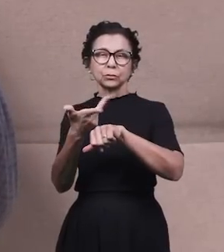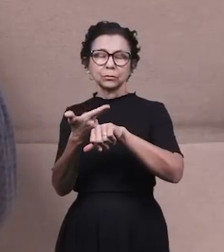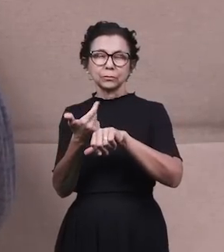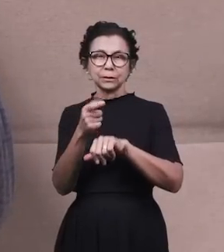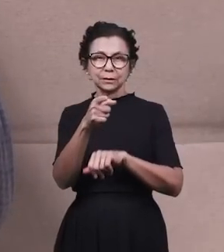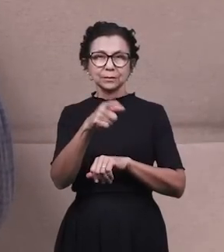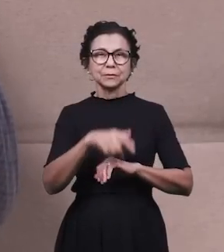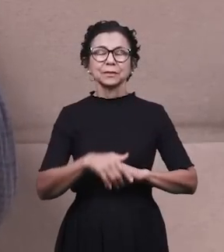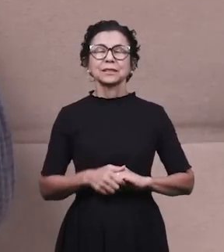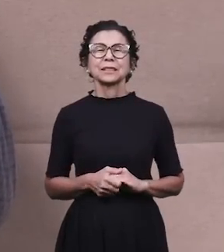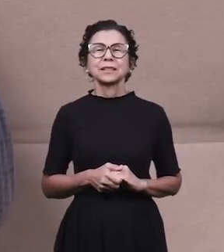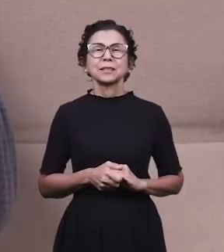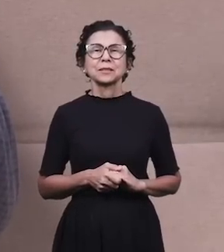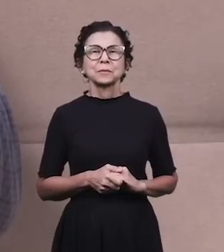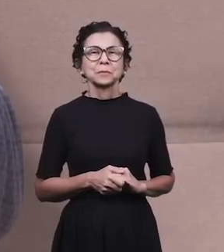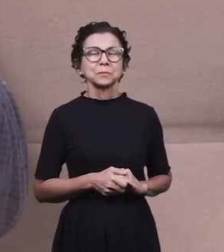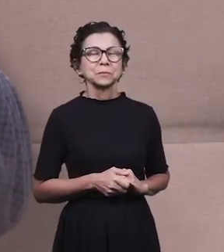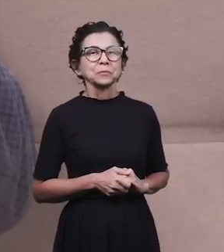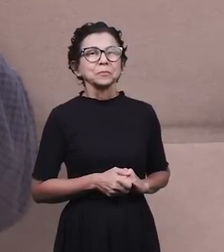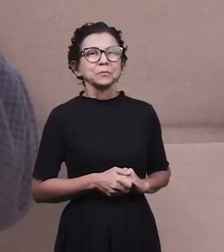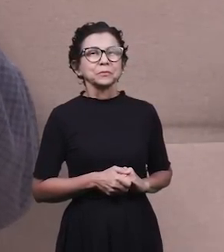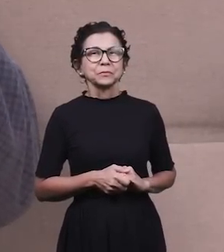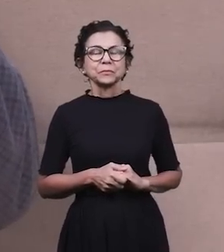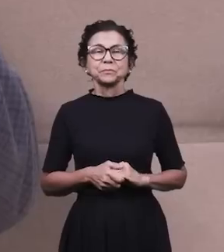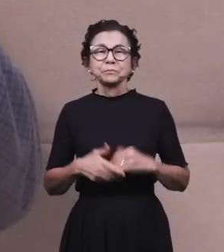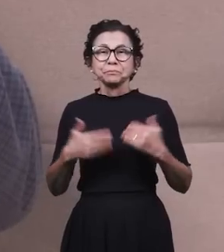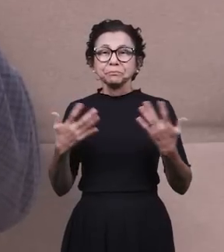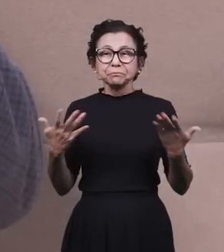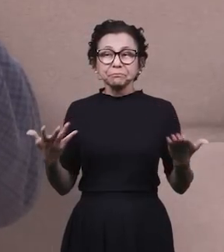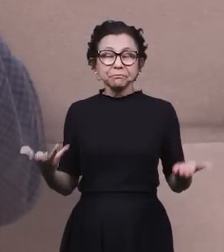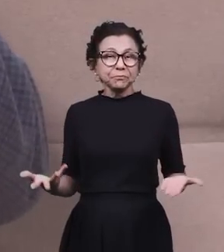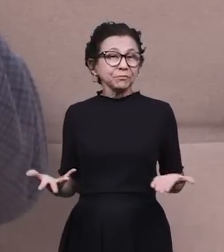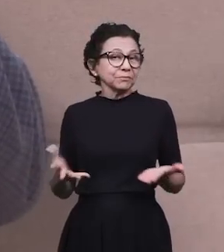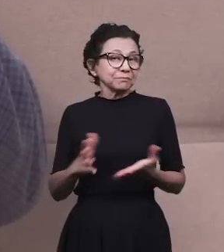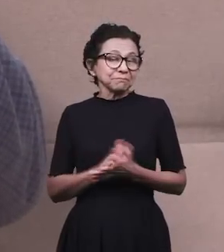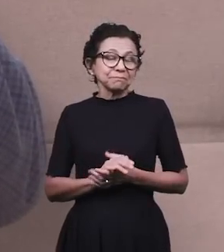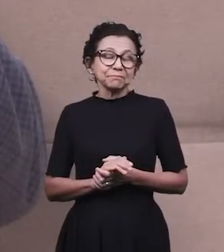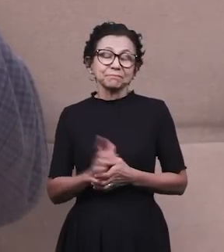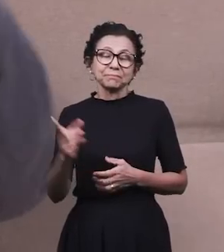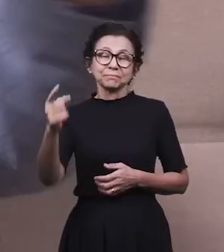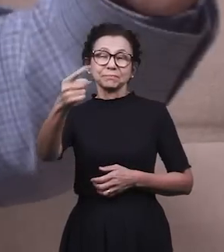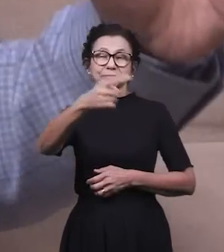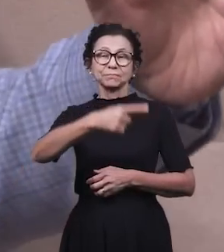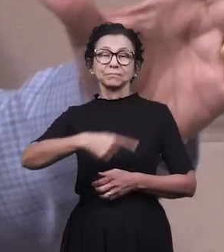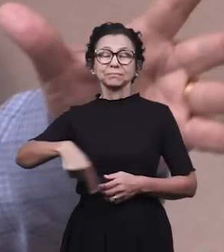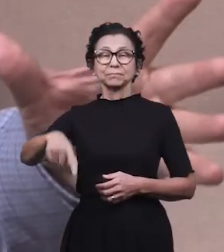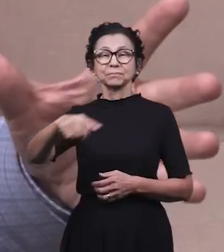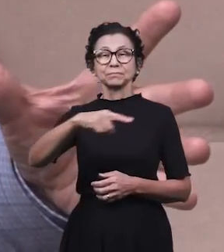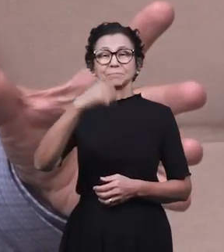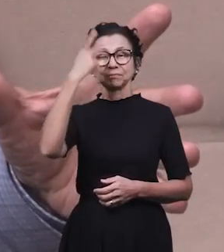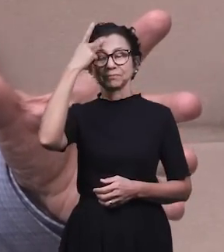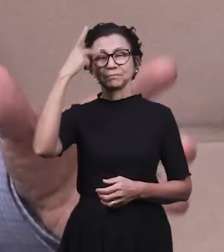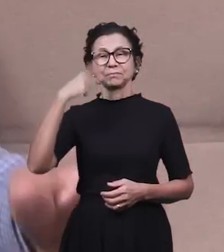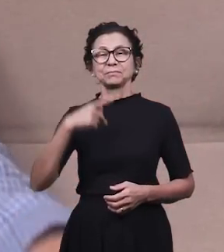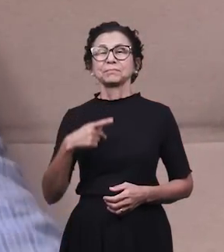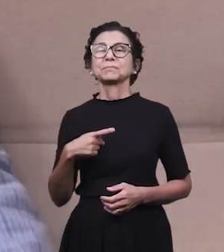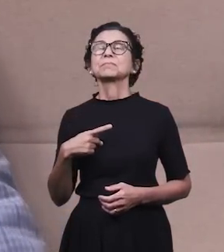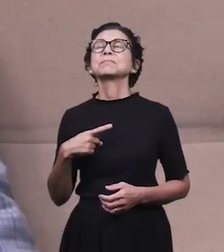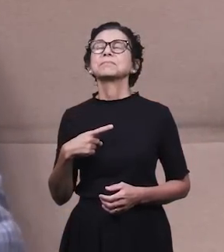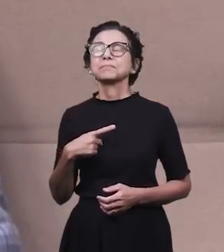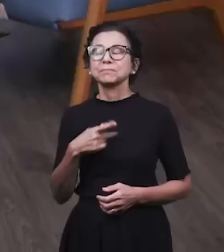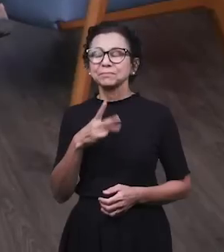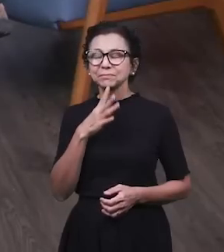aí a gloriosa graça de Deus, que é a semente, a palavra, ela foi semeada em todo tipo de terreno. Não é